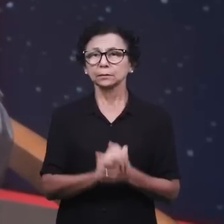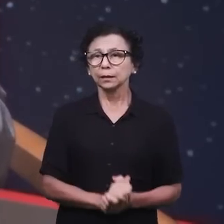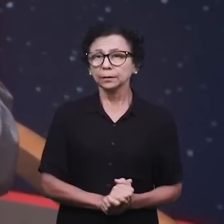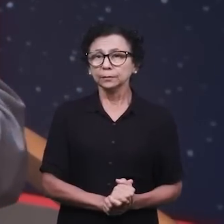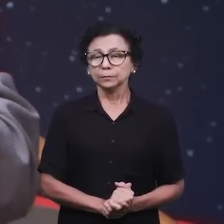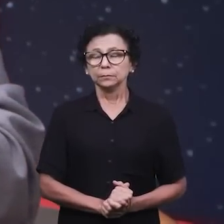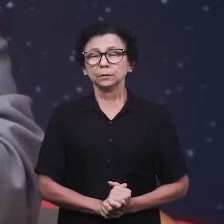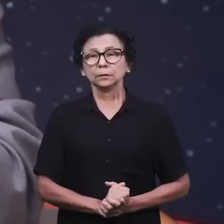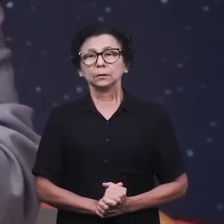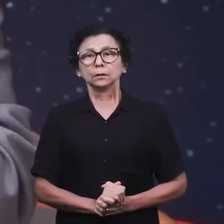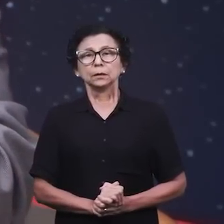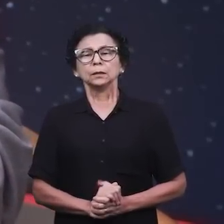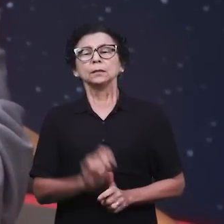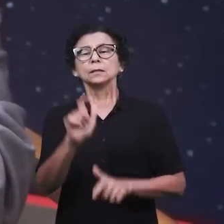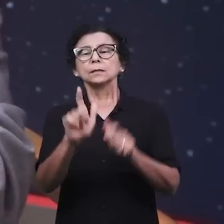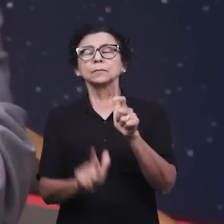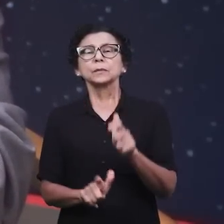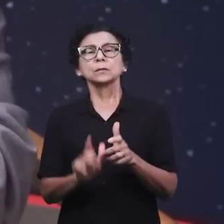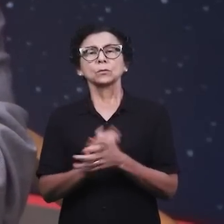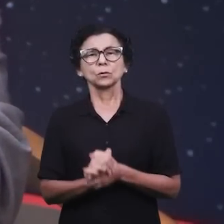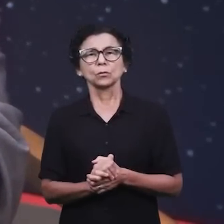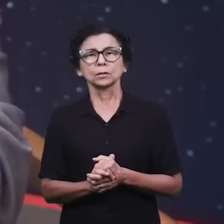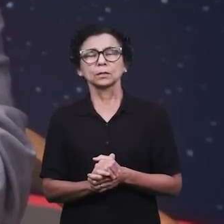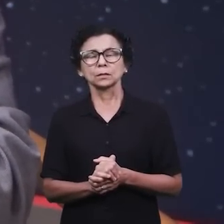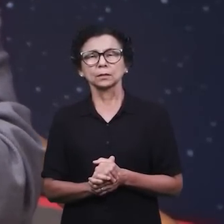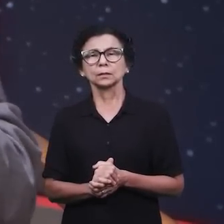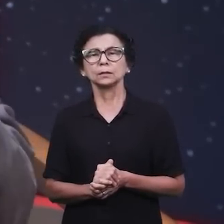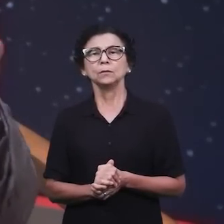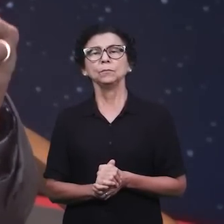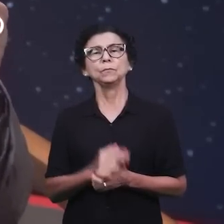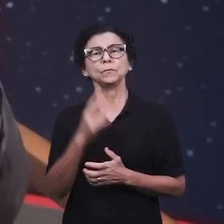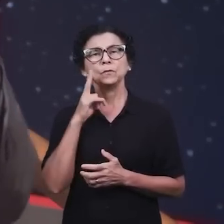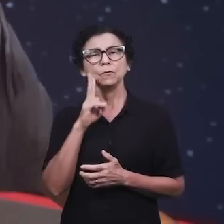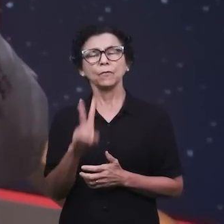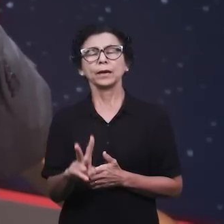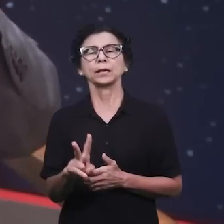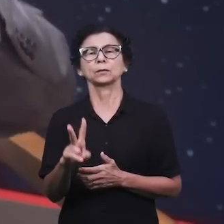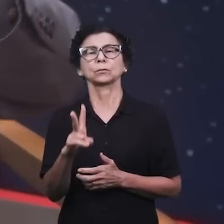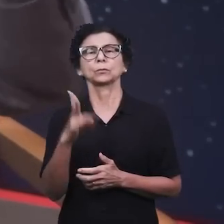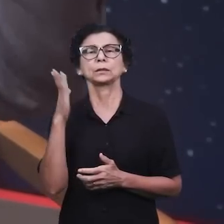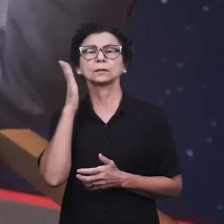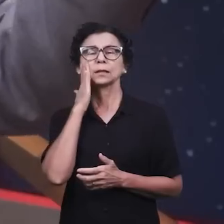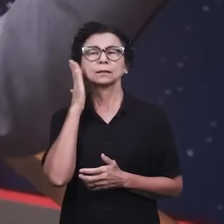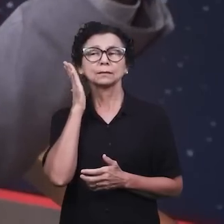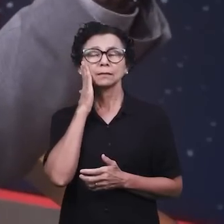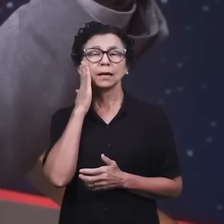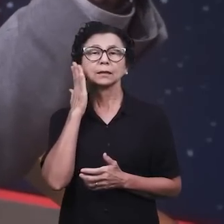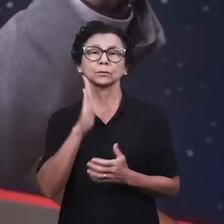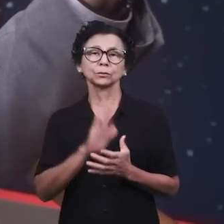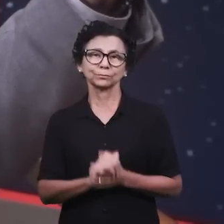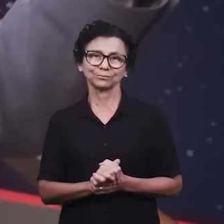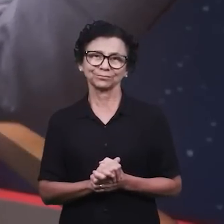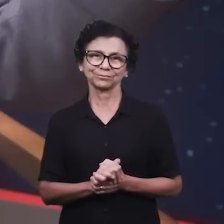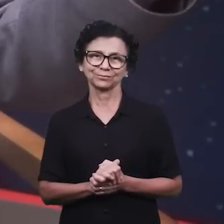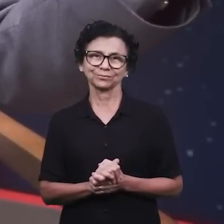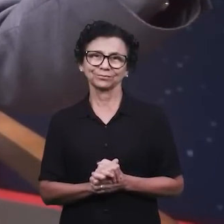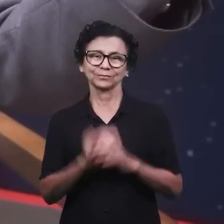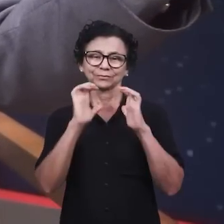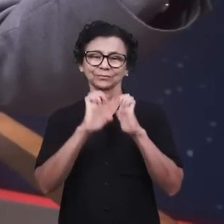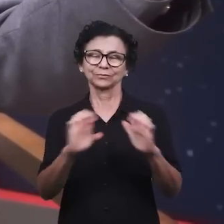Qual a importância tantas pessoas, e aquilo que a gente está aqui colocando como a igreja